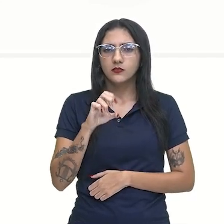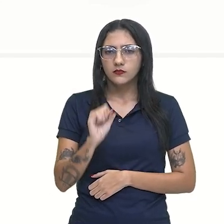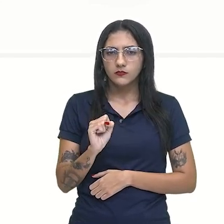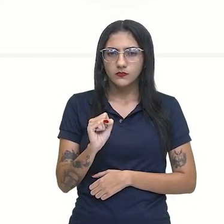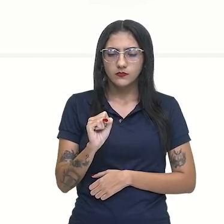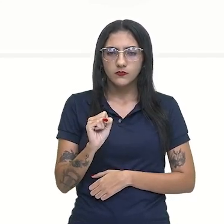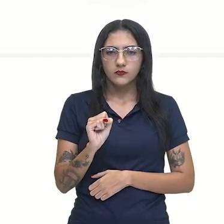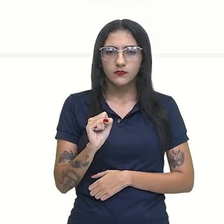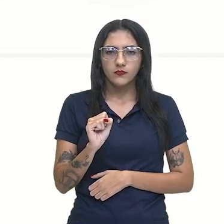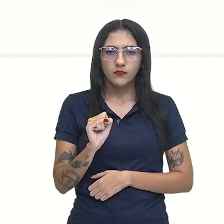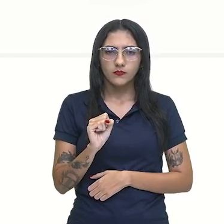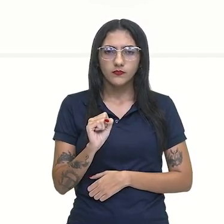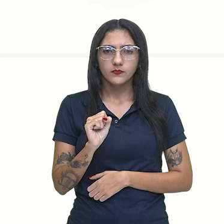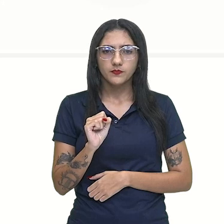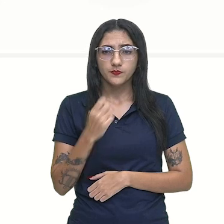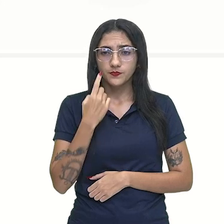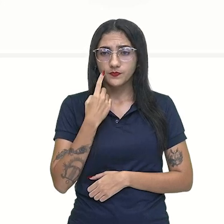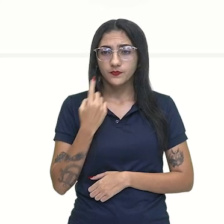Unidades